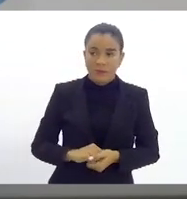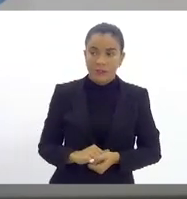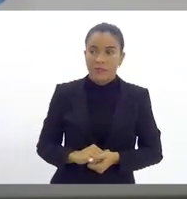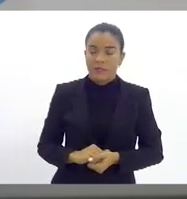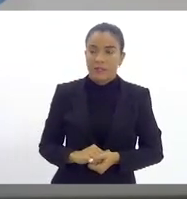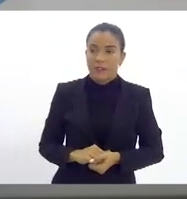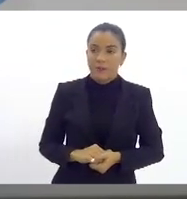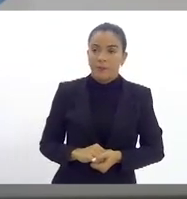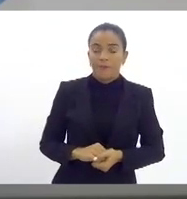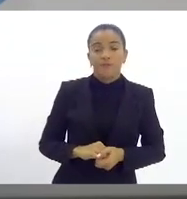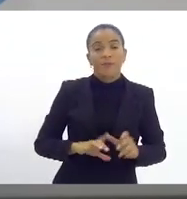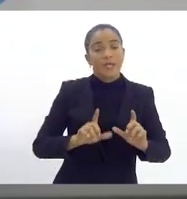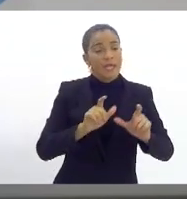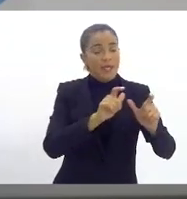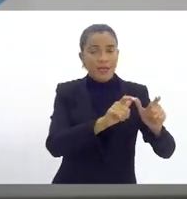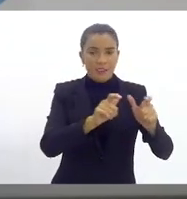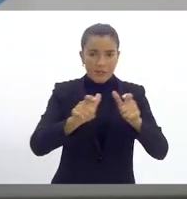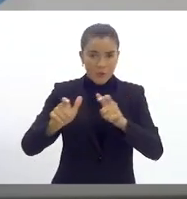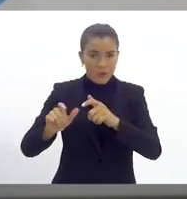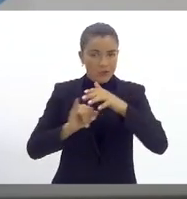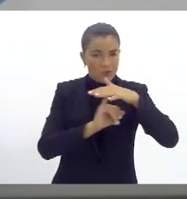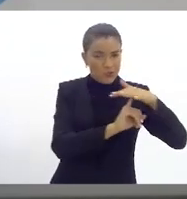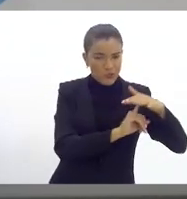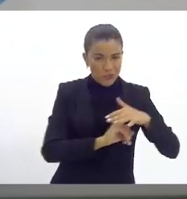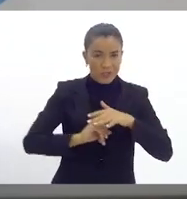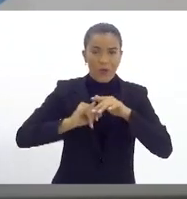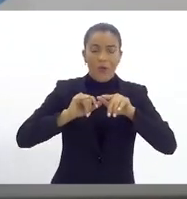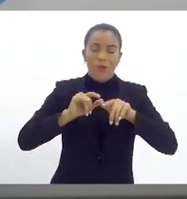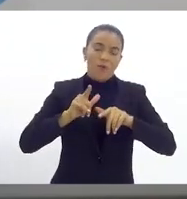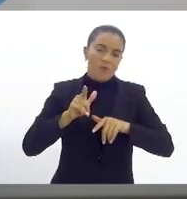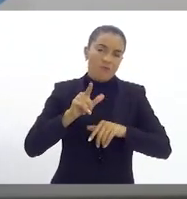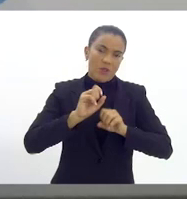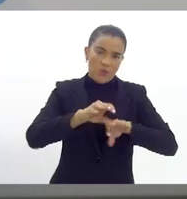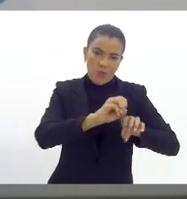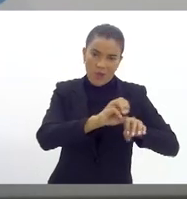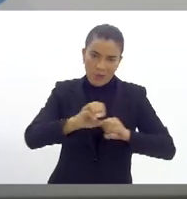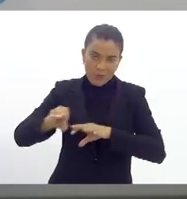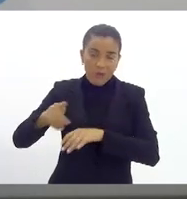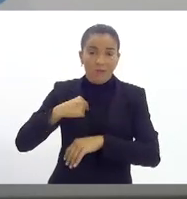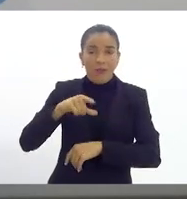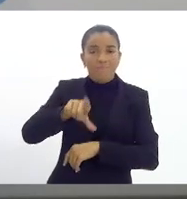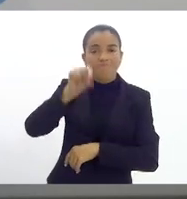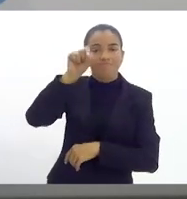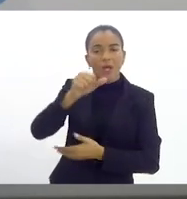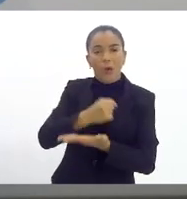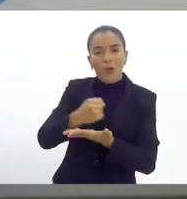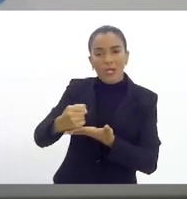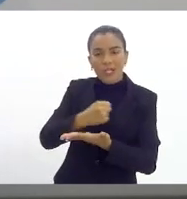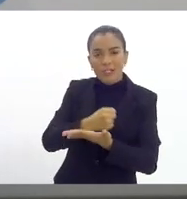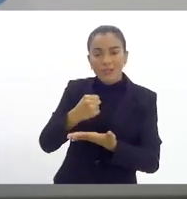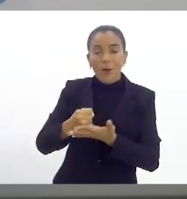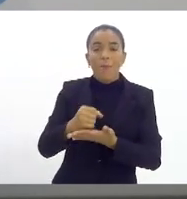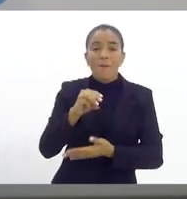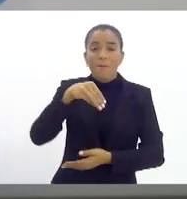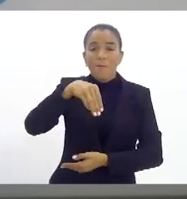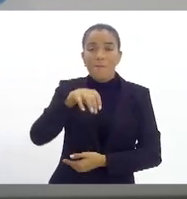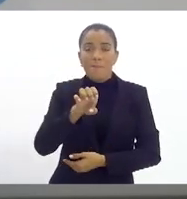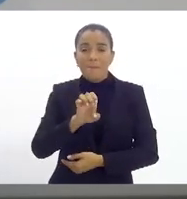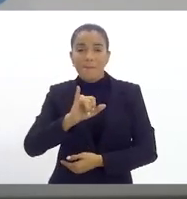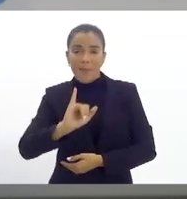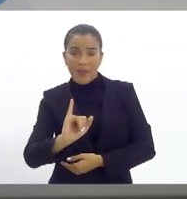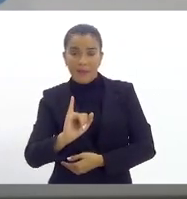esses conglomerados educacionais têm optado pela contratação através de e-mail